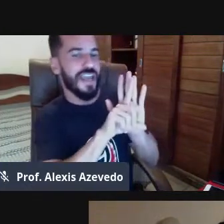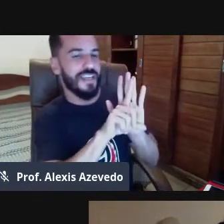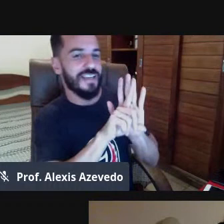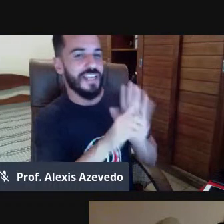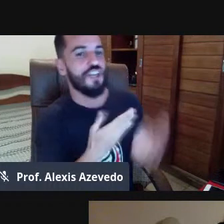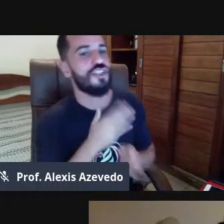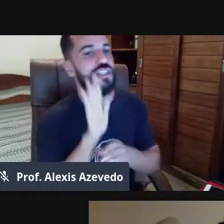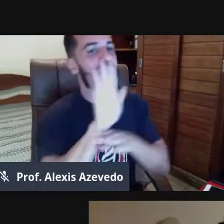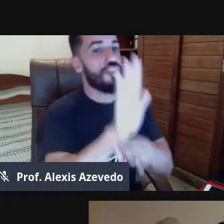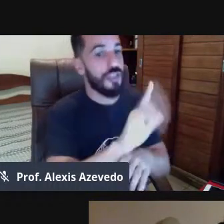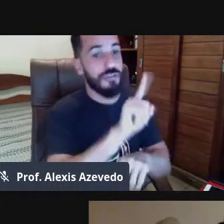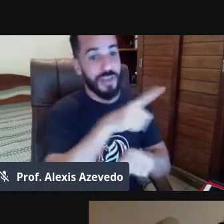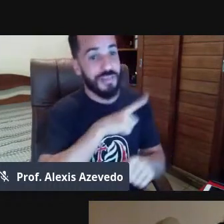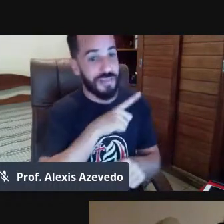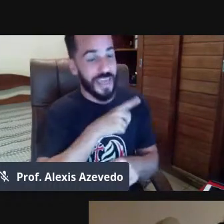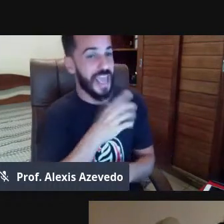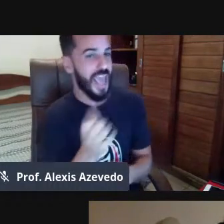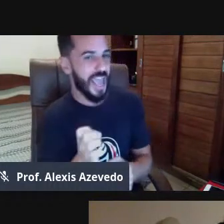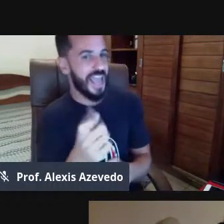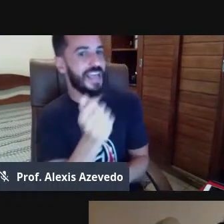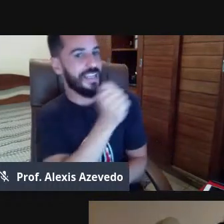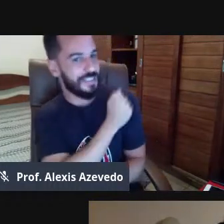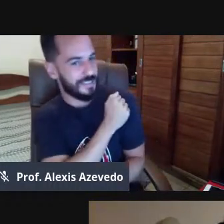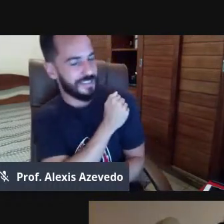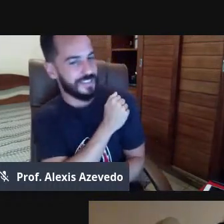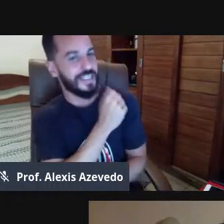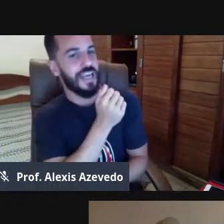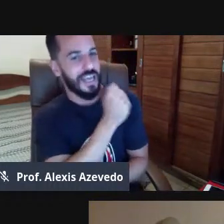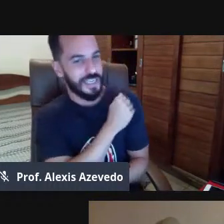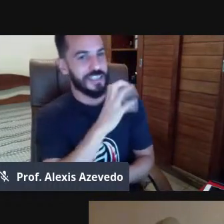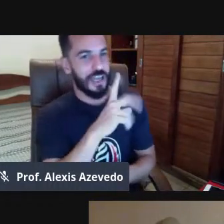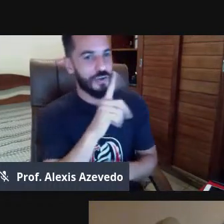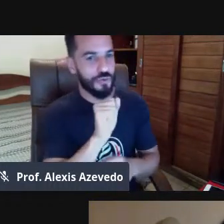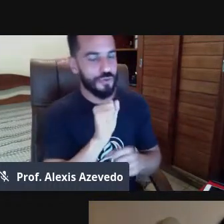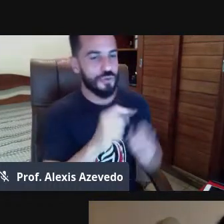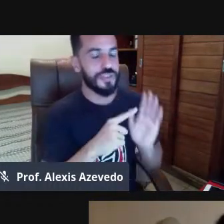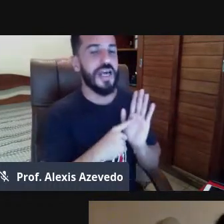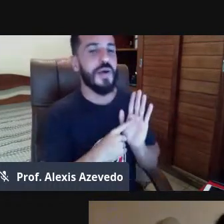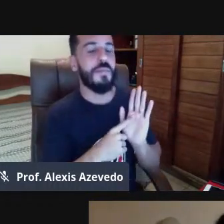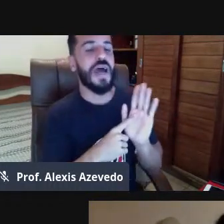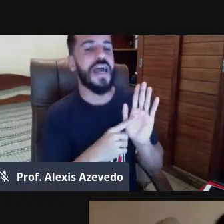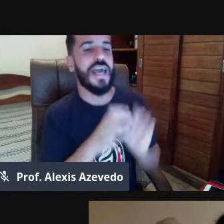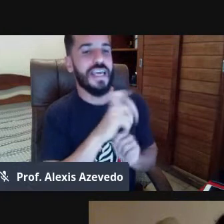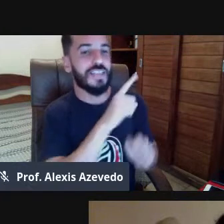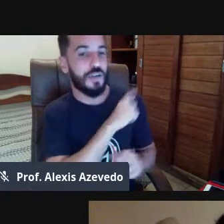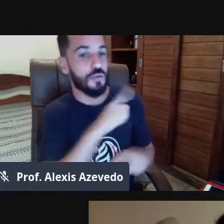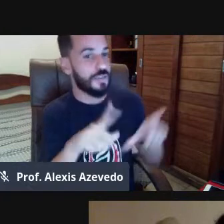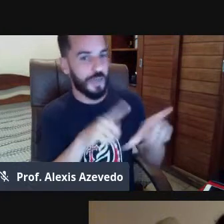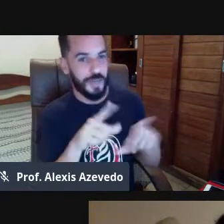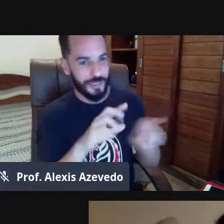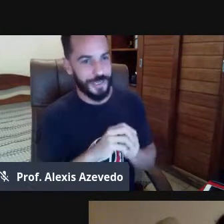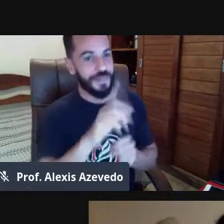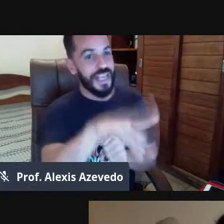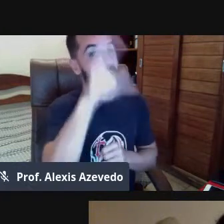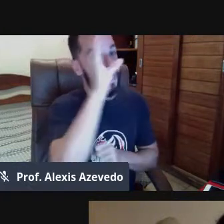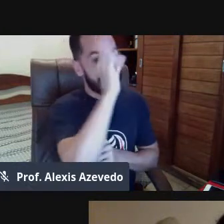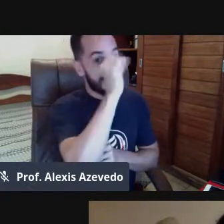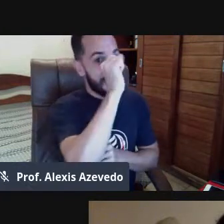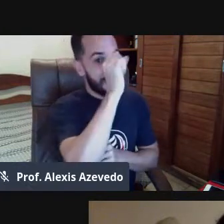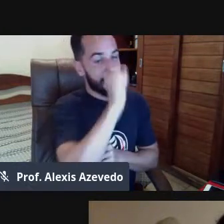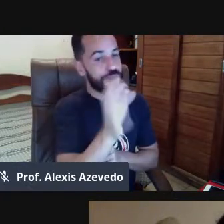as áreas. E sábado nós vamos terminar a semana comemorando com uma festa com a DJ